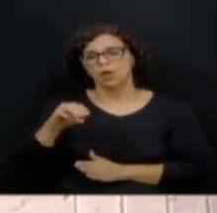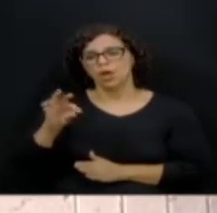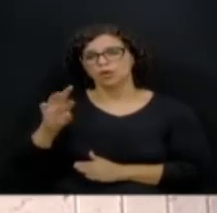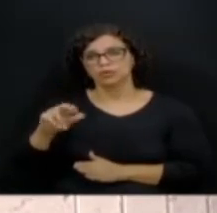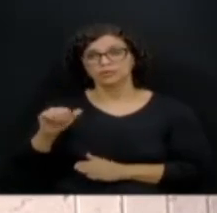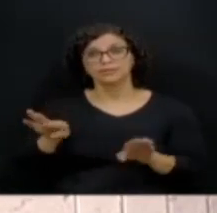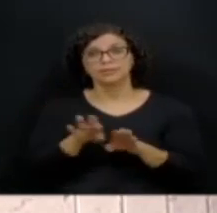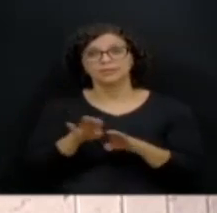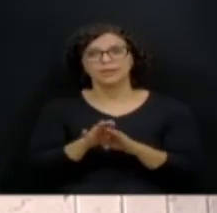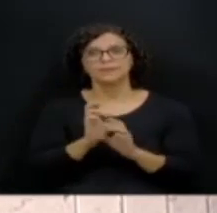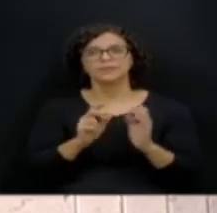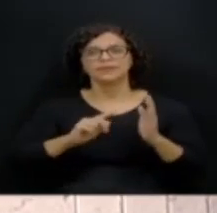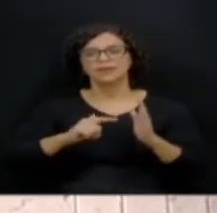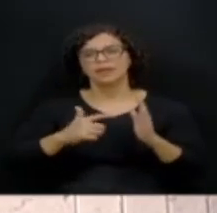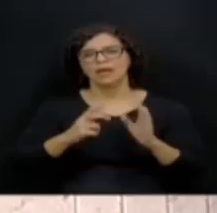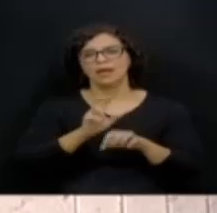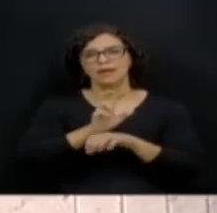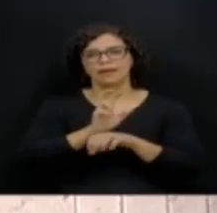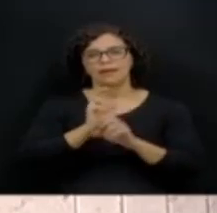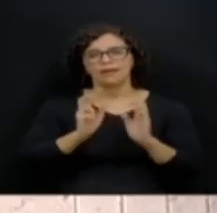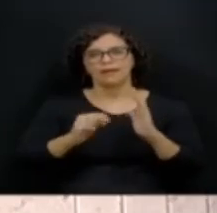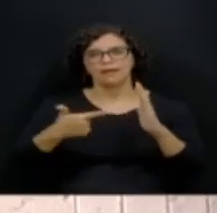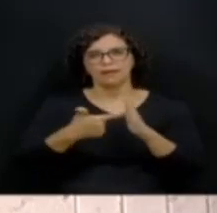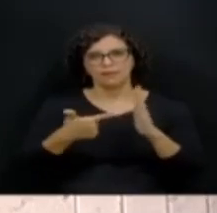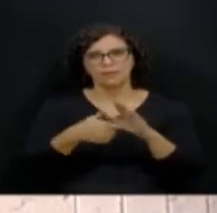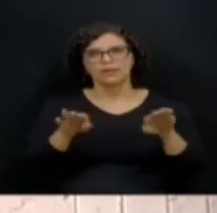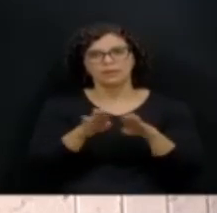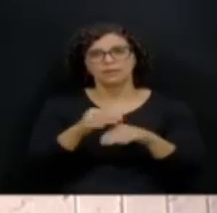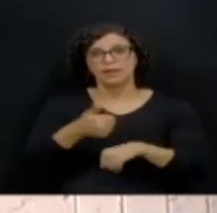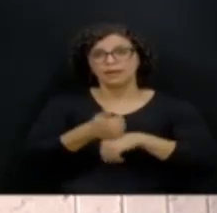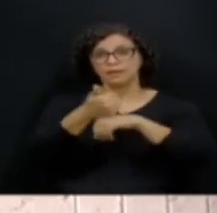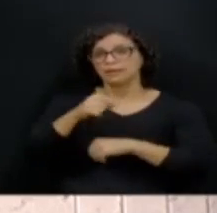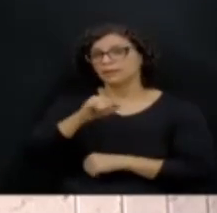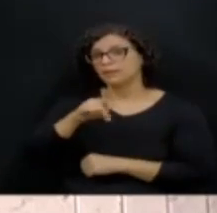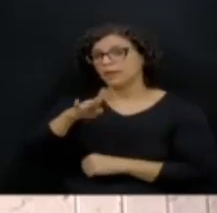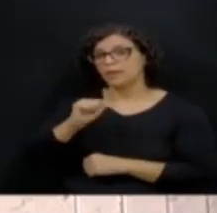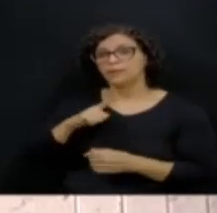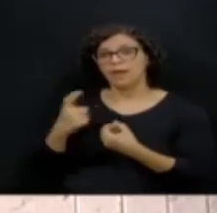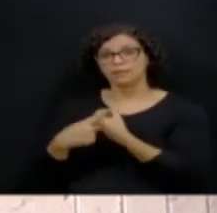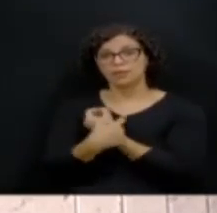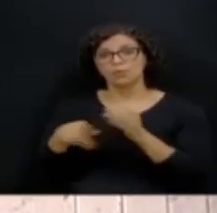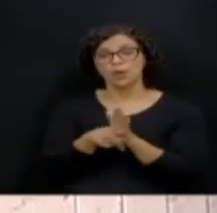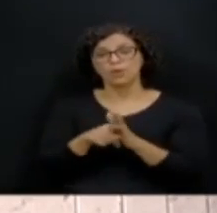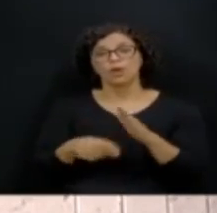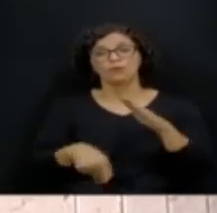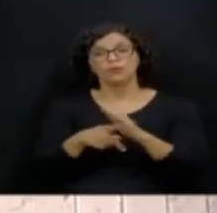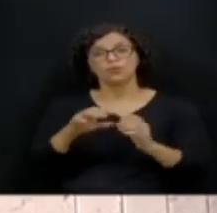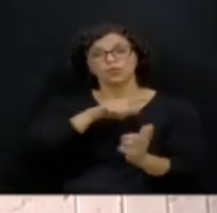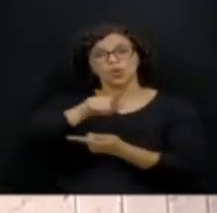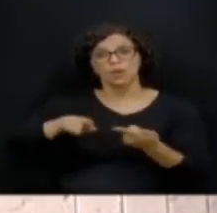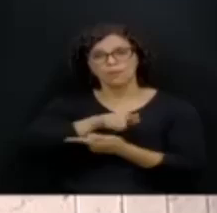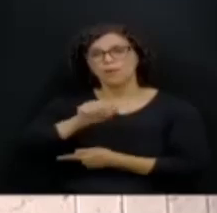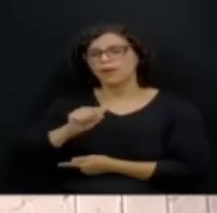Da Caterpillar, que é outro acionista. Da Previdência da IBM, que é outro acionista. Do Fundo Global de Investidores